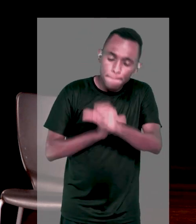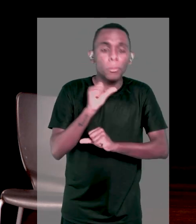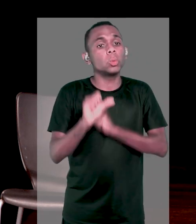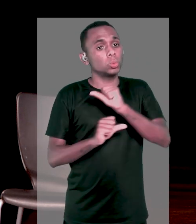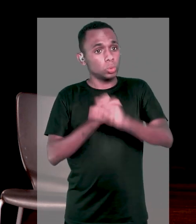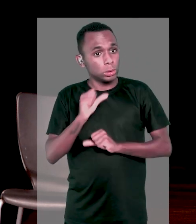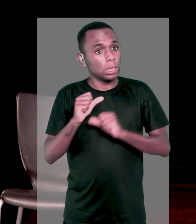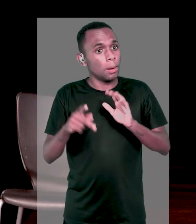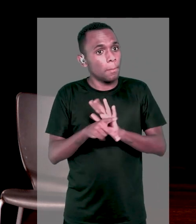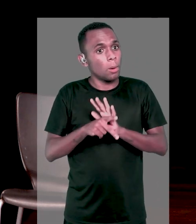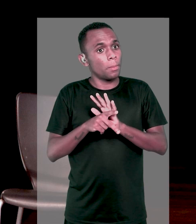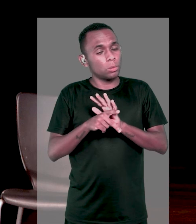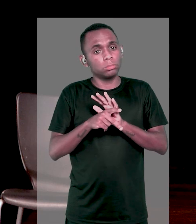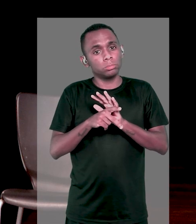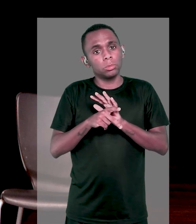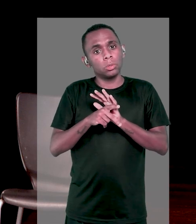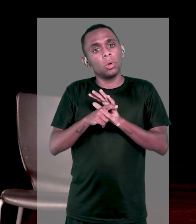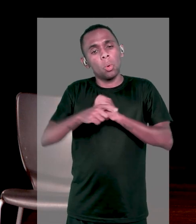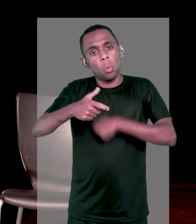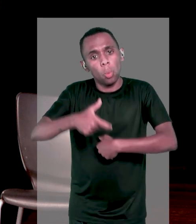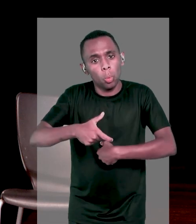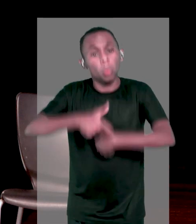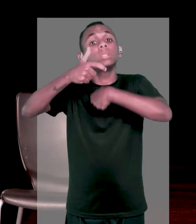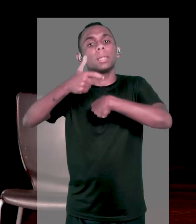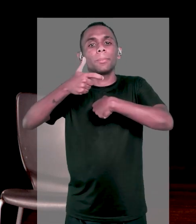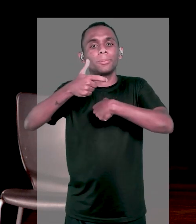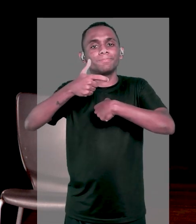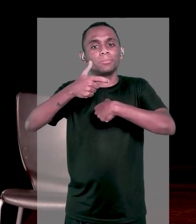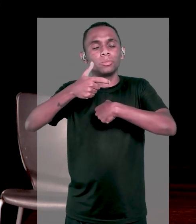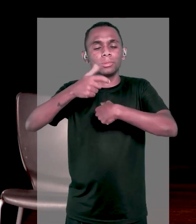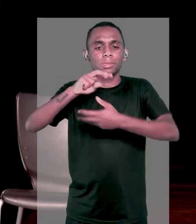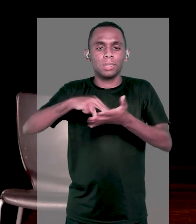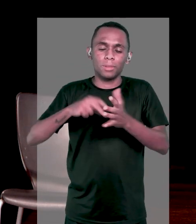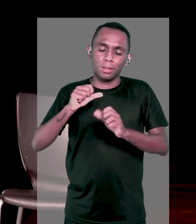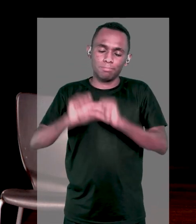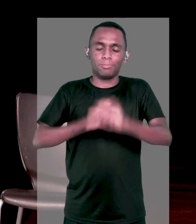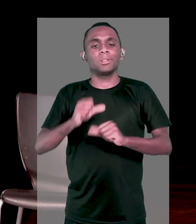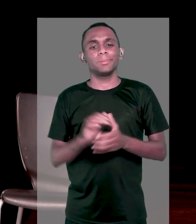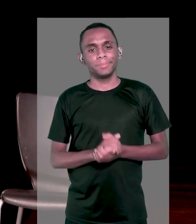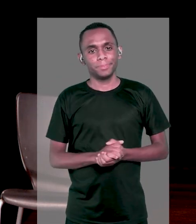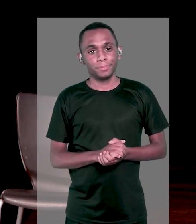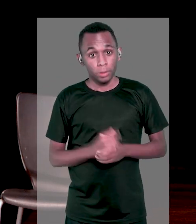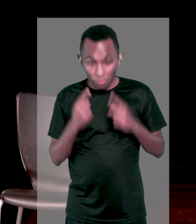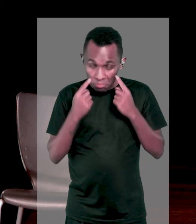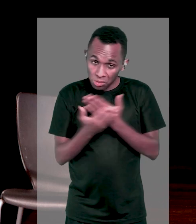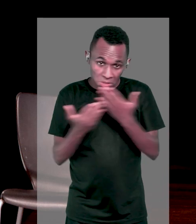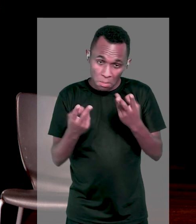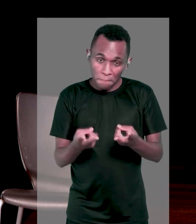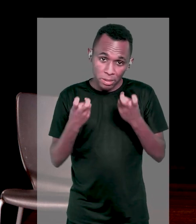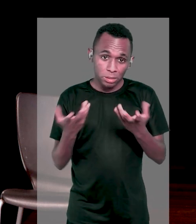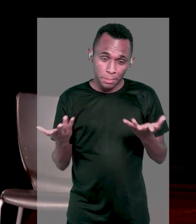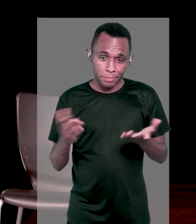uso isto é olhando mais de perto movendo-se observando a variação de sua acomodação ao longe das